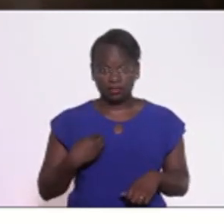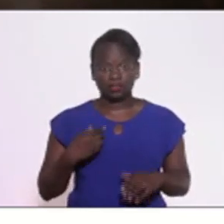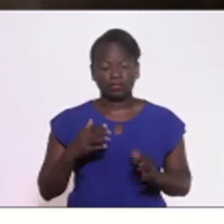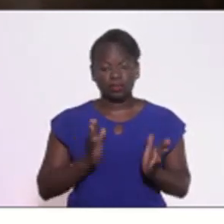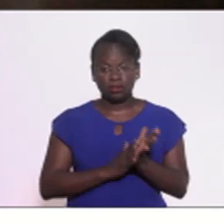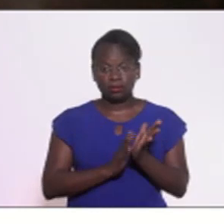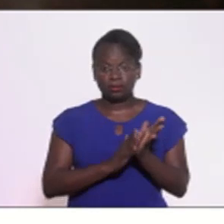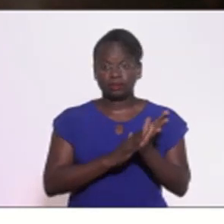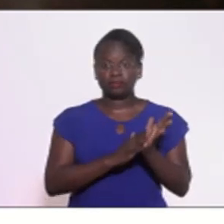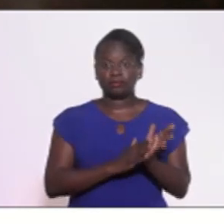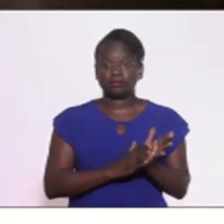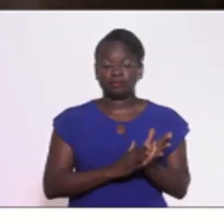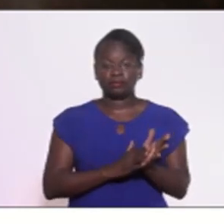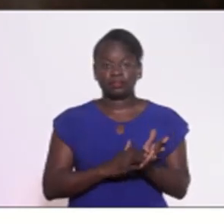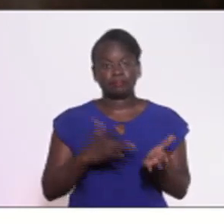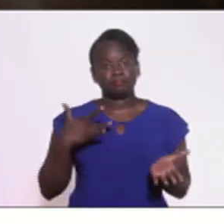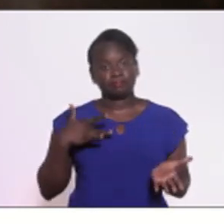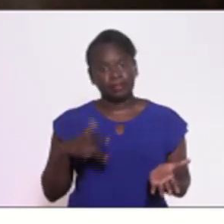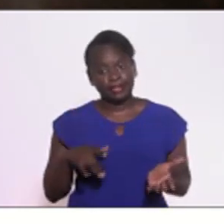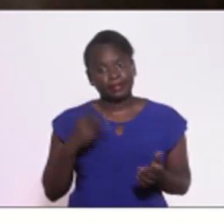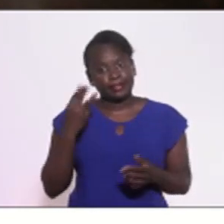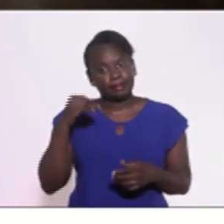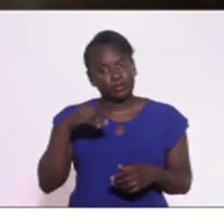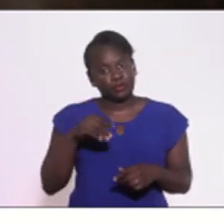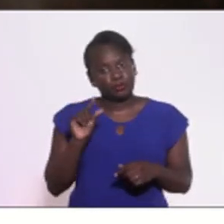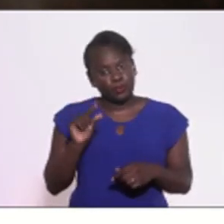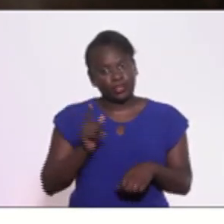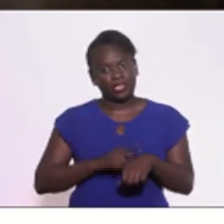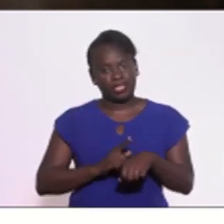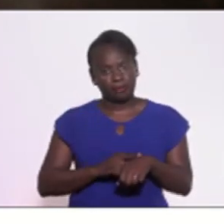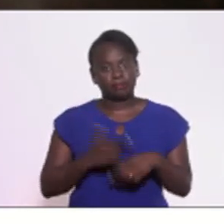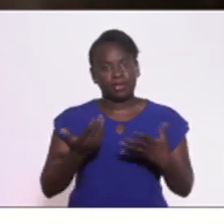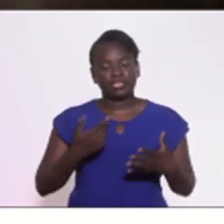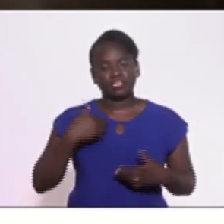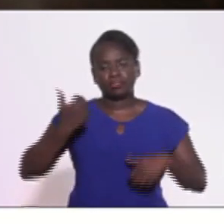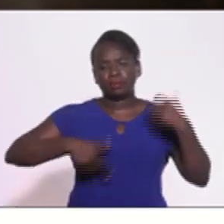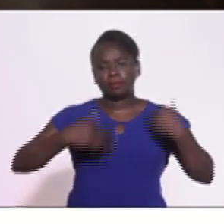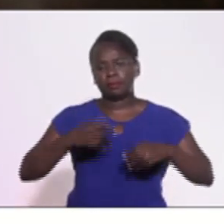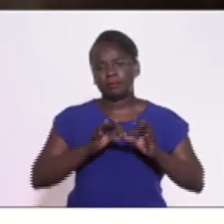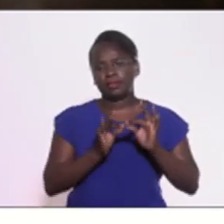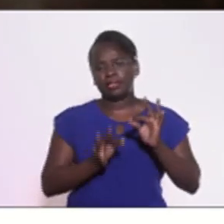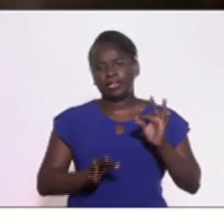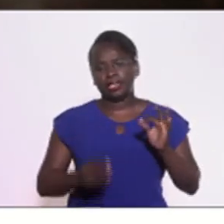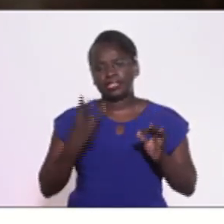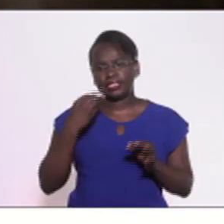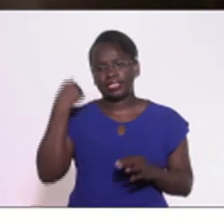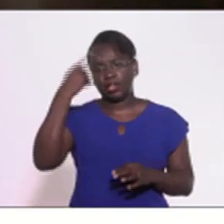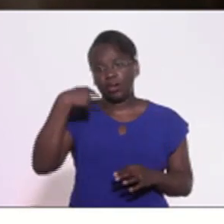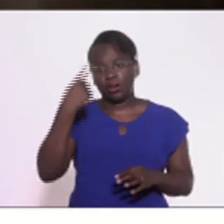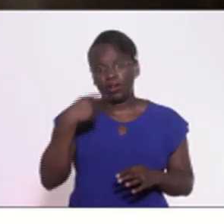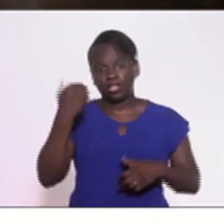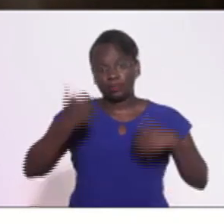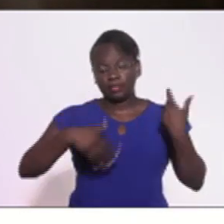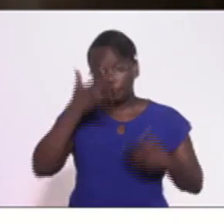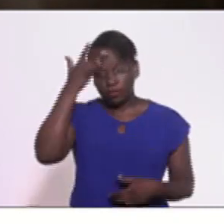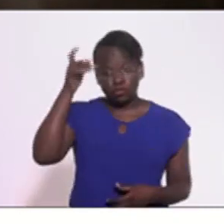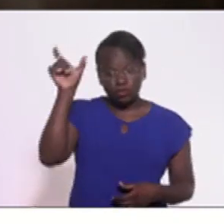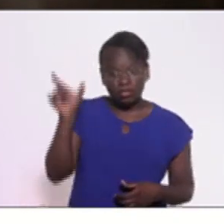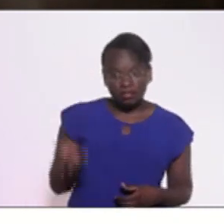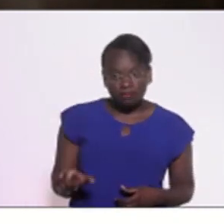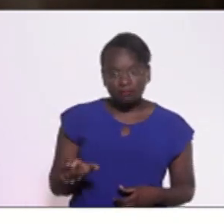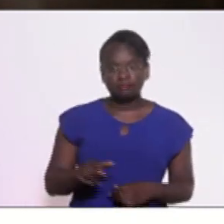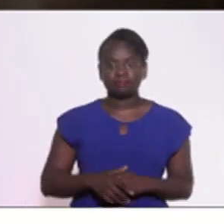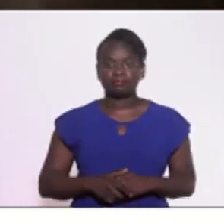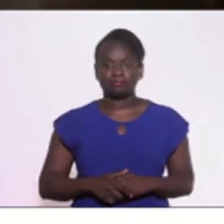uma homenagem, pena que só são 3 minutos, porque eu teria mais de 30 horas para falar sobre essa